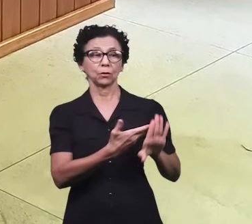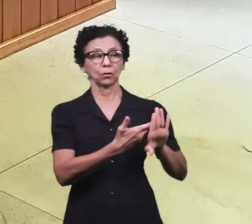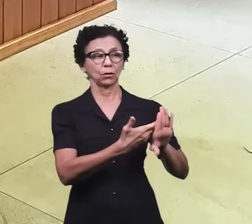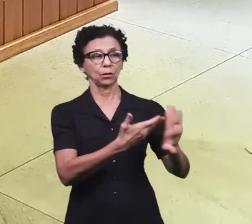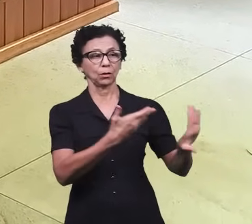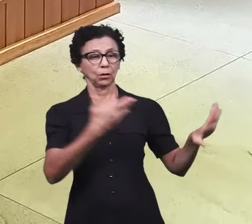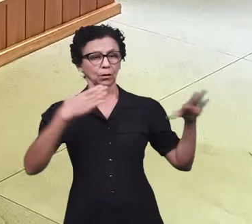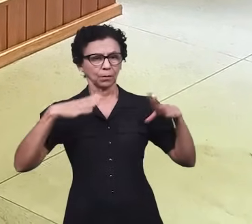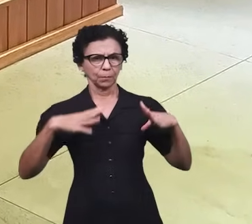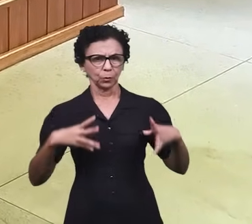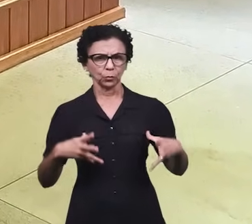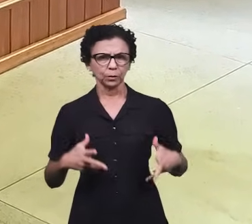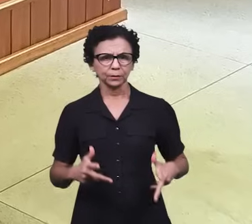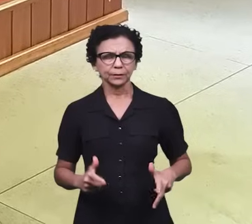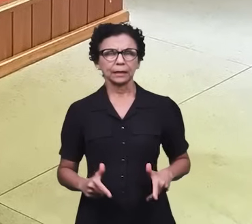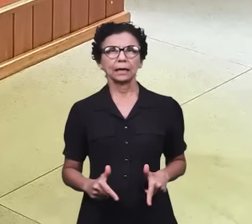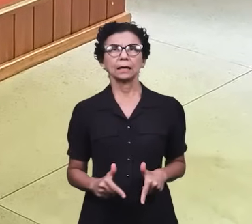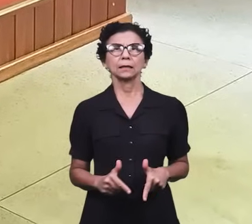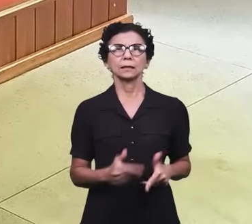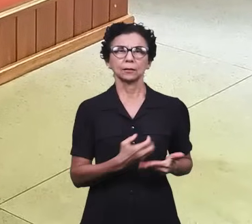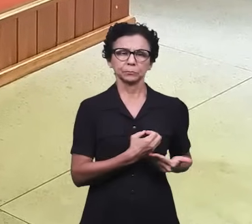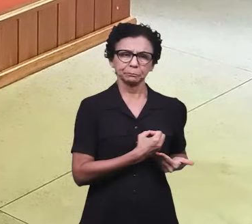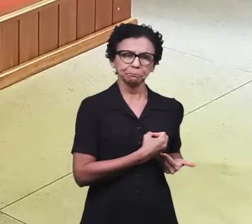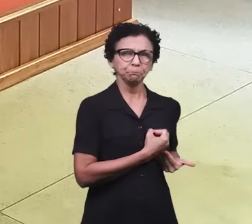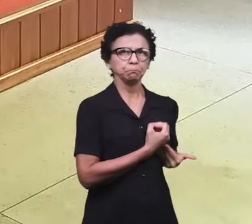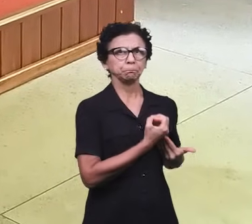entreguemos nossas